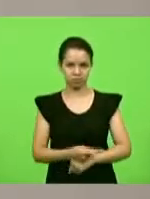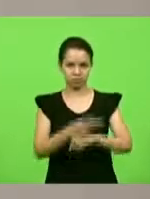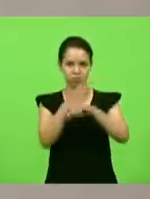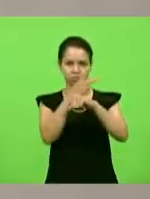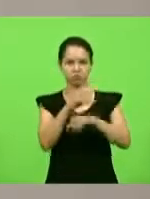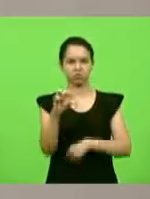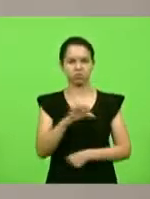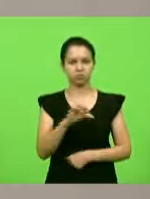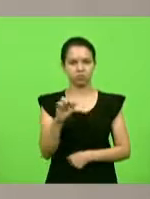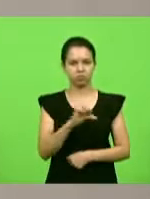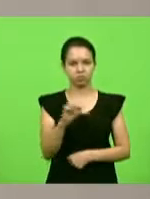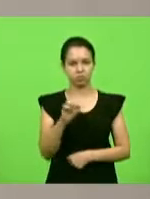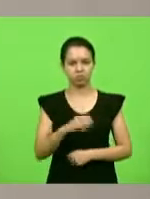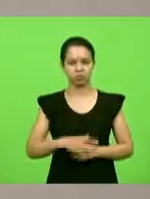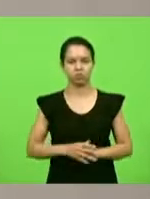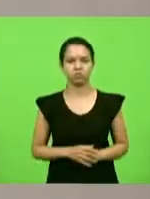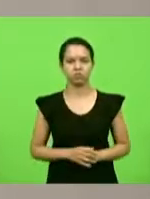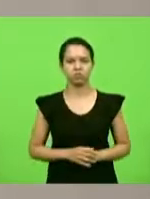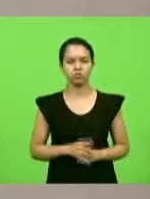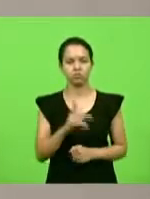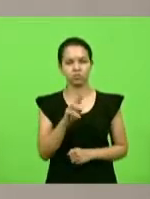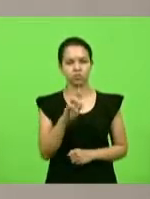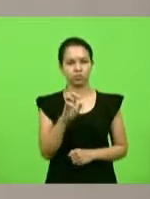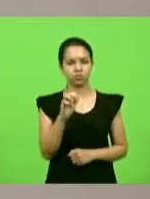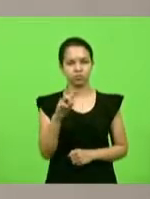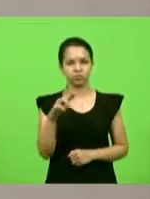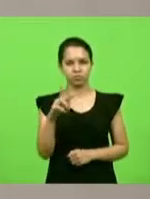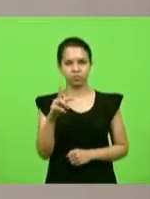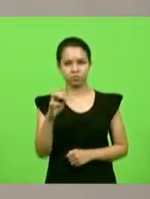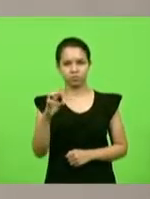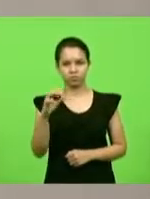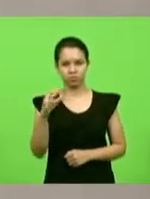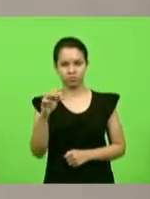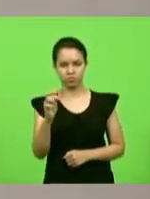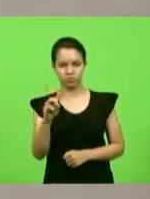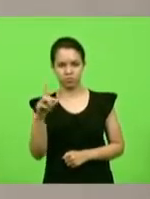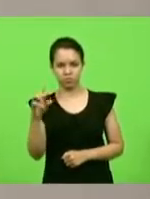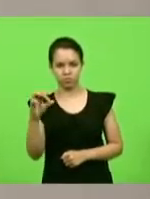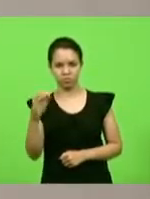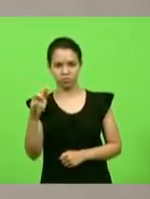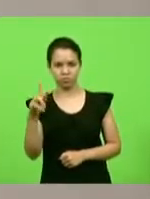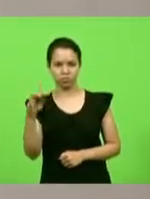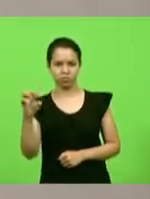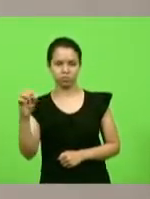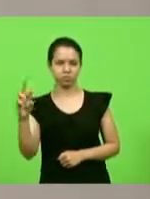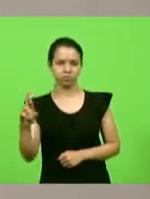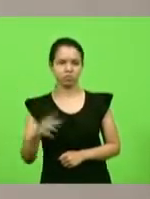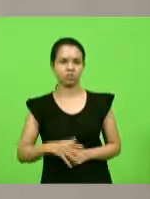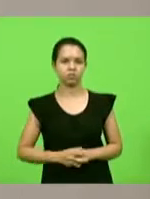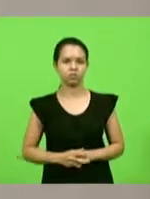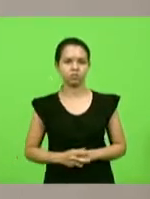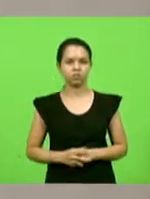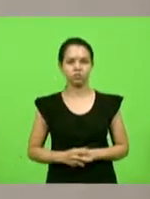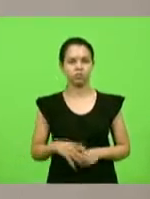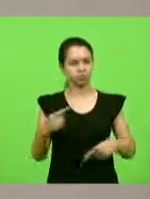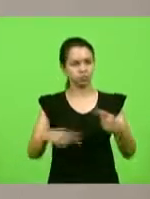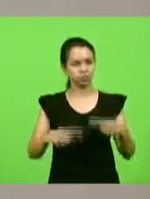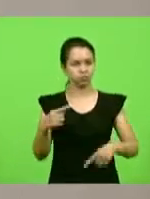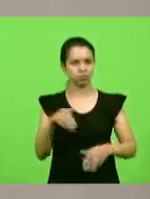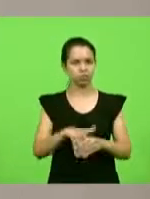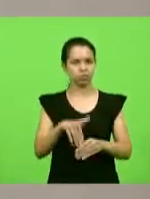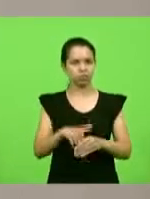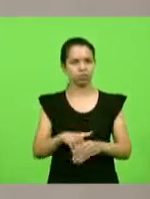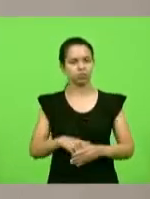do prêmio Green Please the Work. Em discussão. Não havendo quem queira discutir, em votação. Deputados que aprovam permaneçam como se